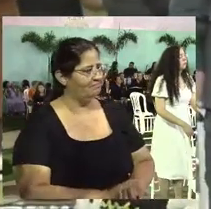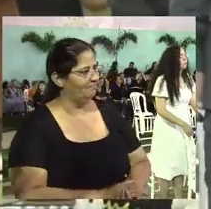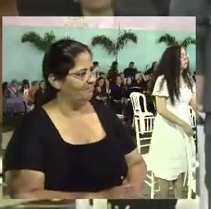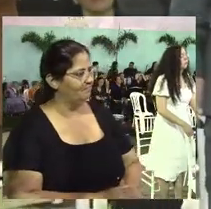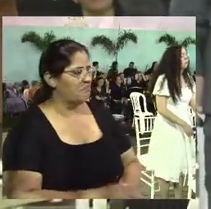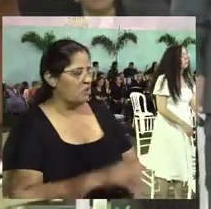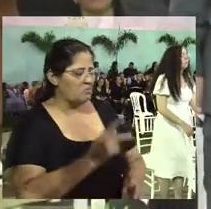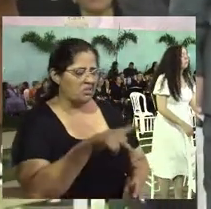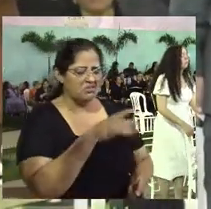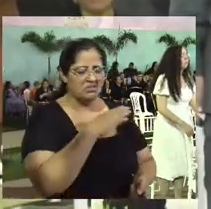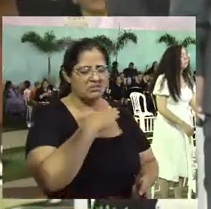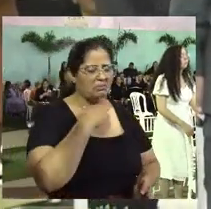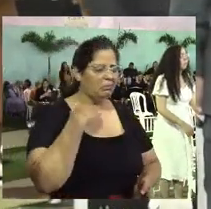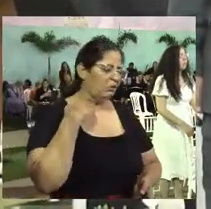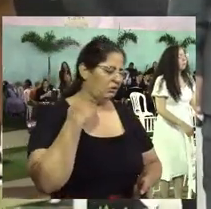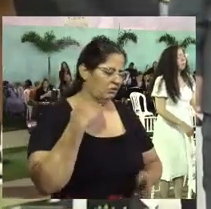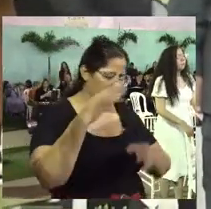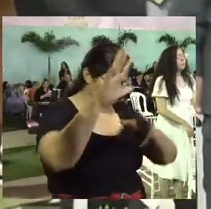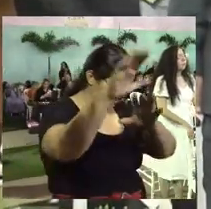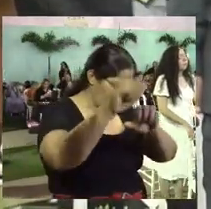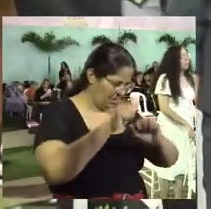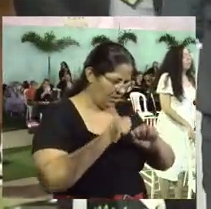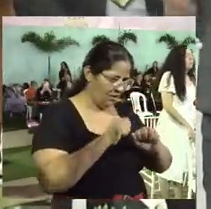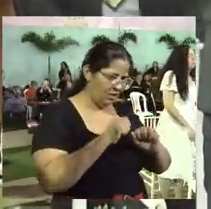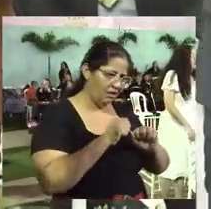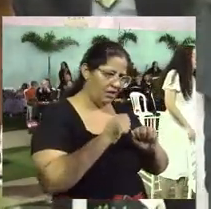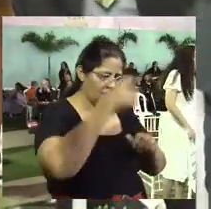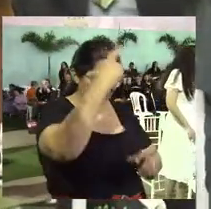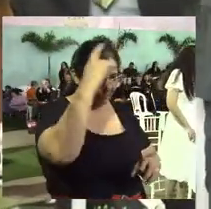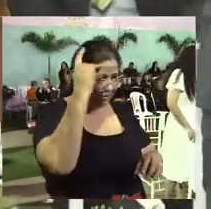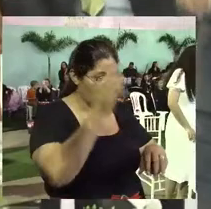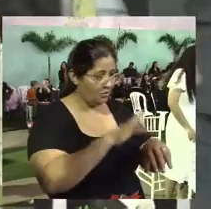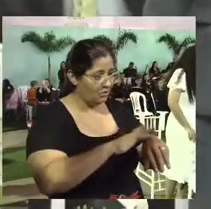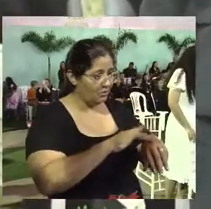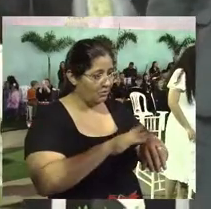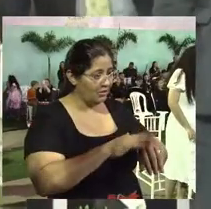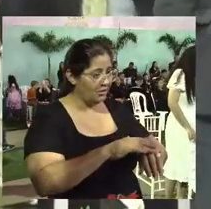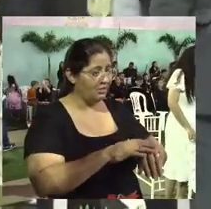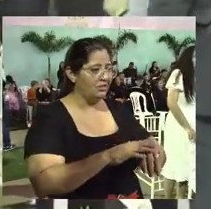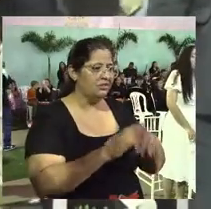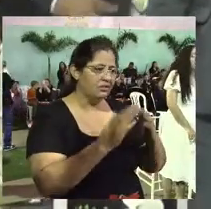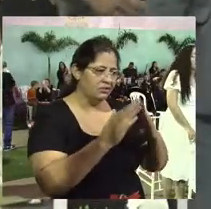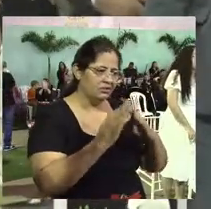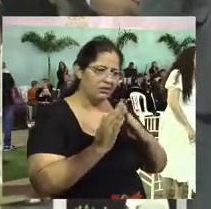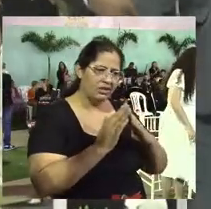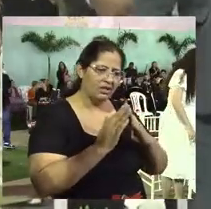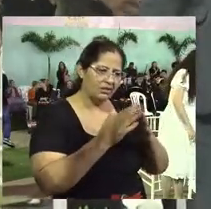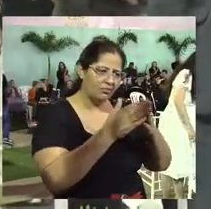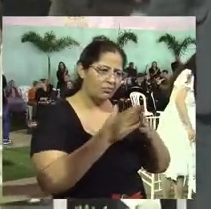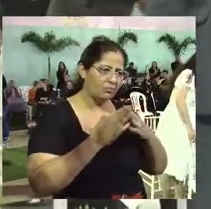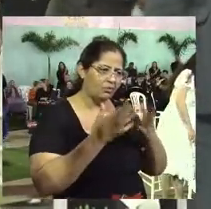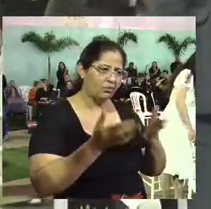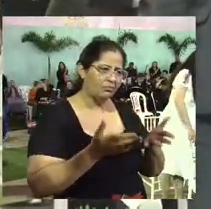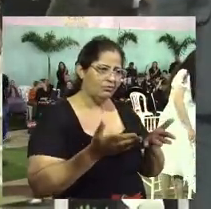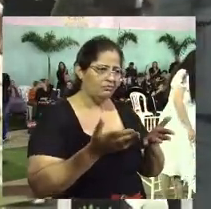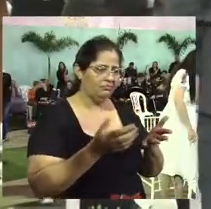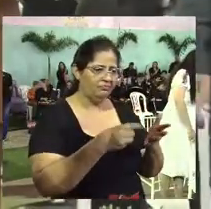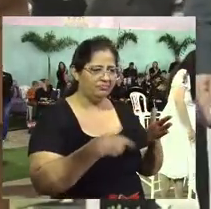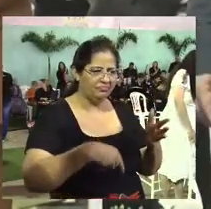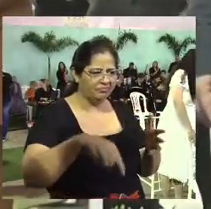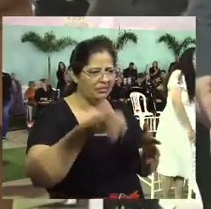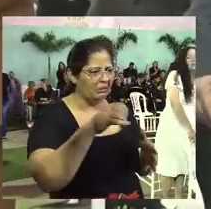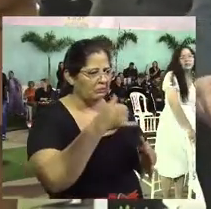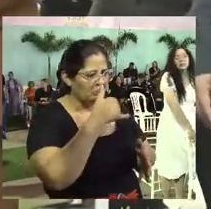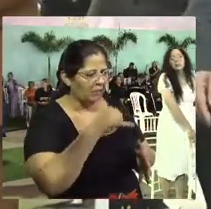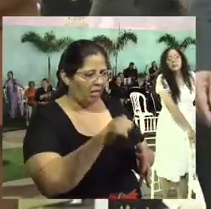de estado terminal então você vai traga as pessoas enfermas doentes na sua casa quem você encontrar pela rua no bar